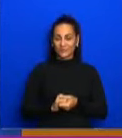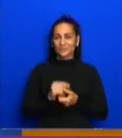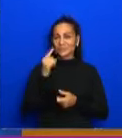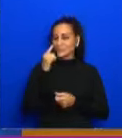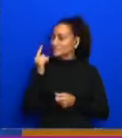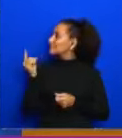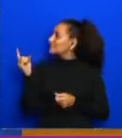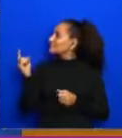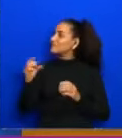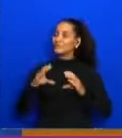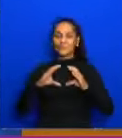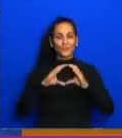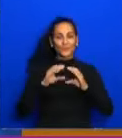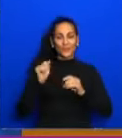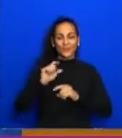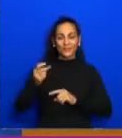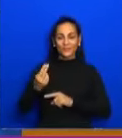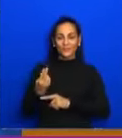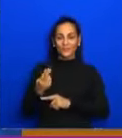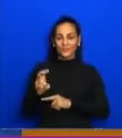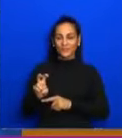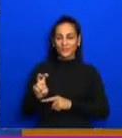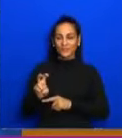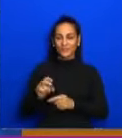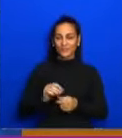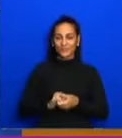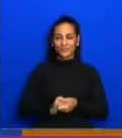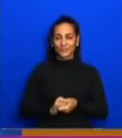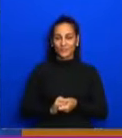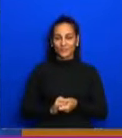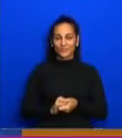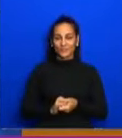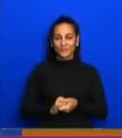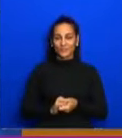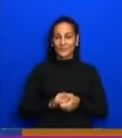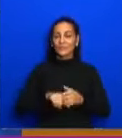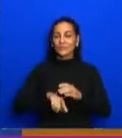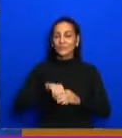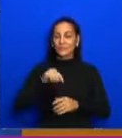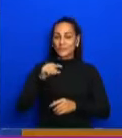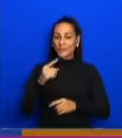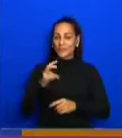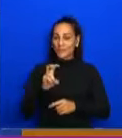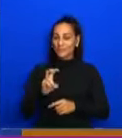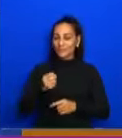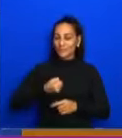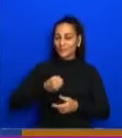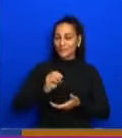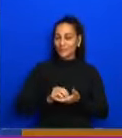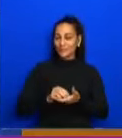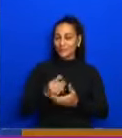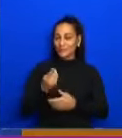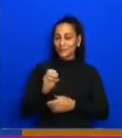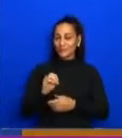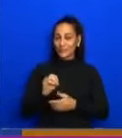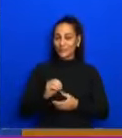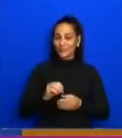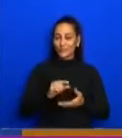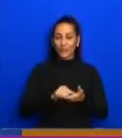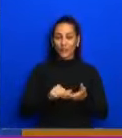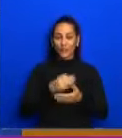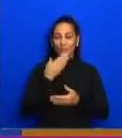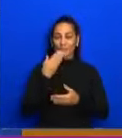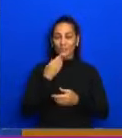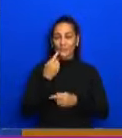Mais um número na tela, bola azul 25, azul número 25. Foram sorteados 5 números, faltam 10.